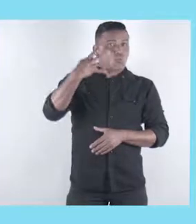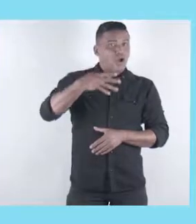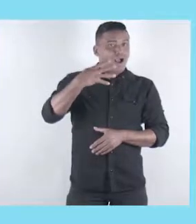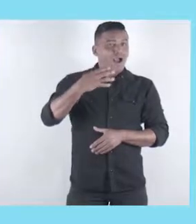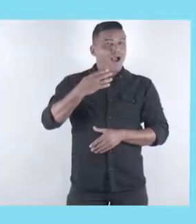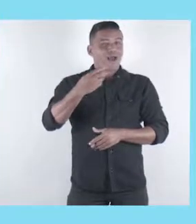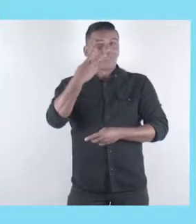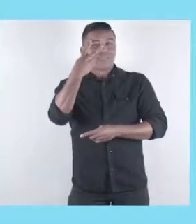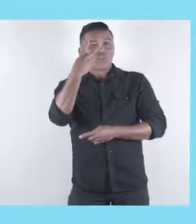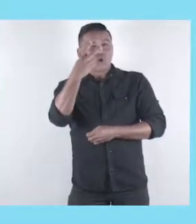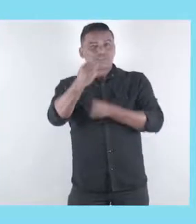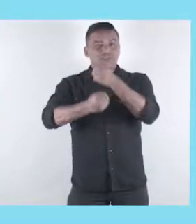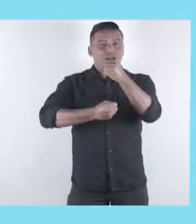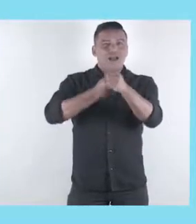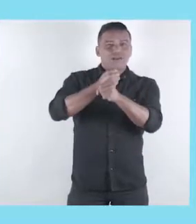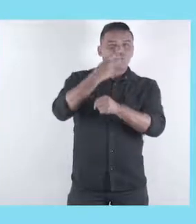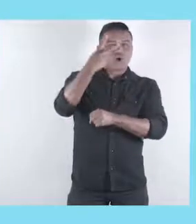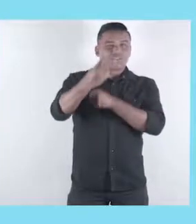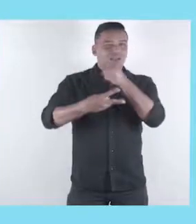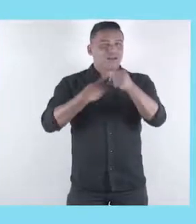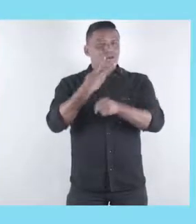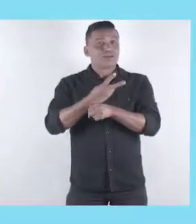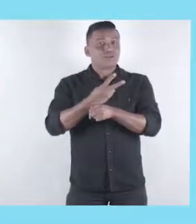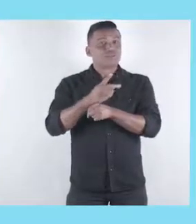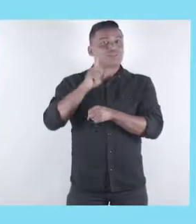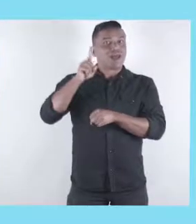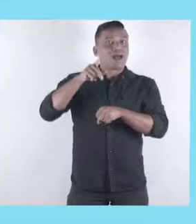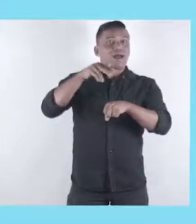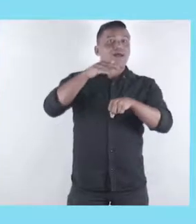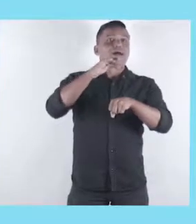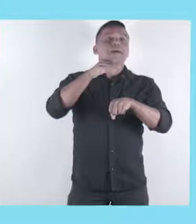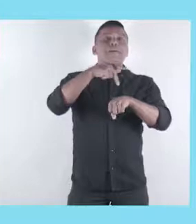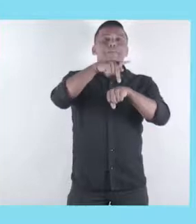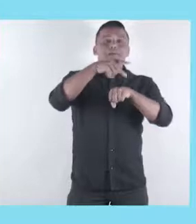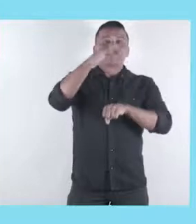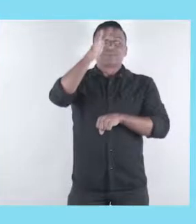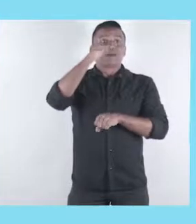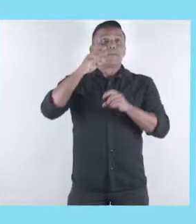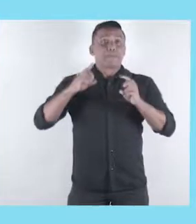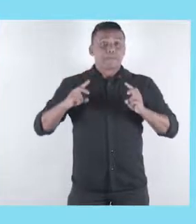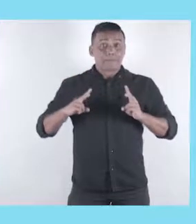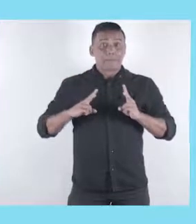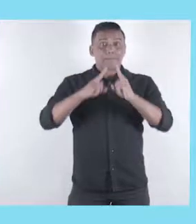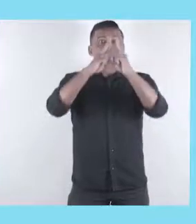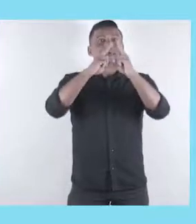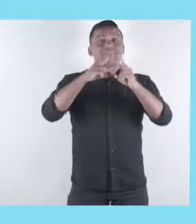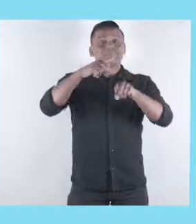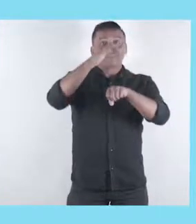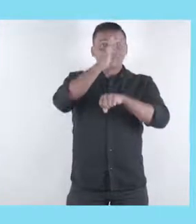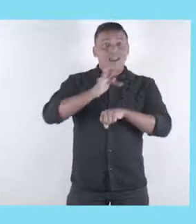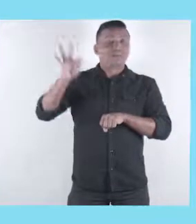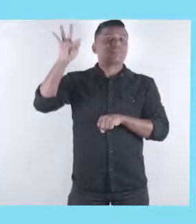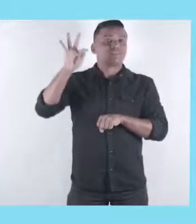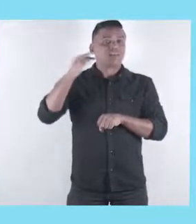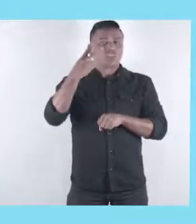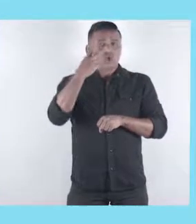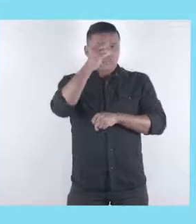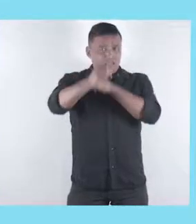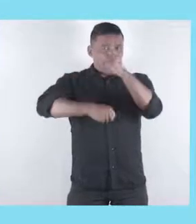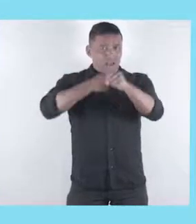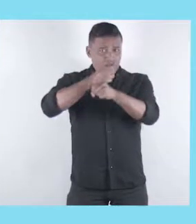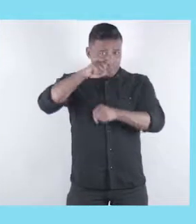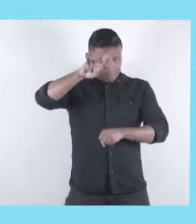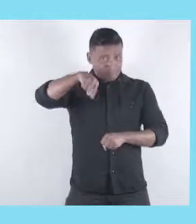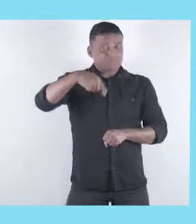O Valdemar dois anos depois Ele publicou o livro de poesia fora e